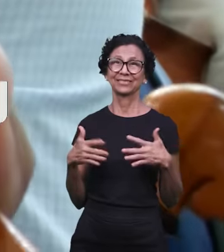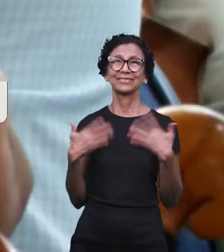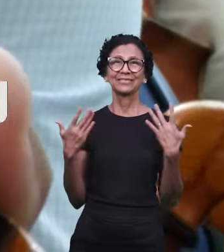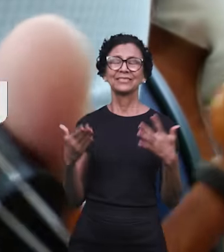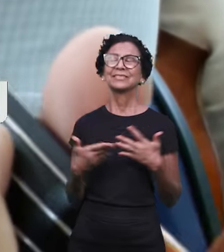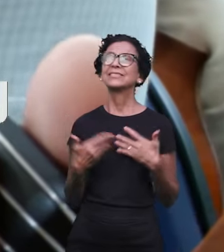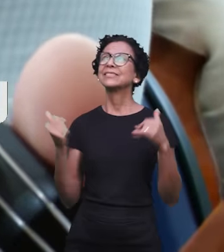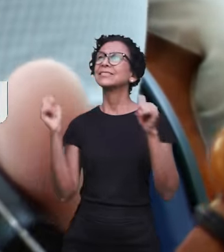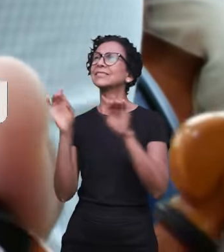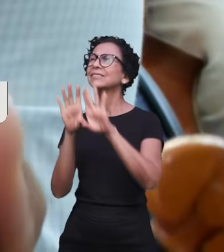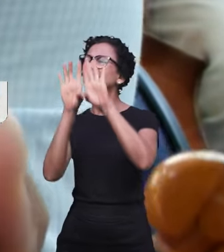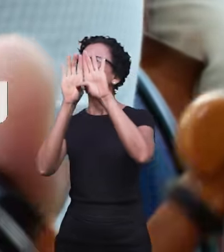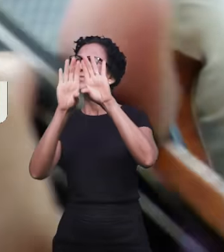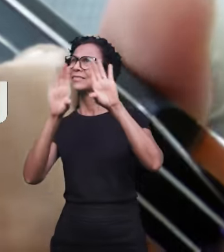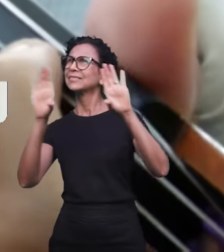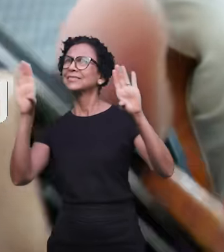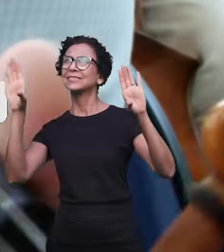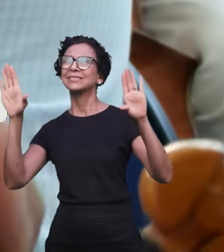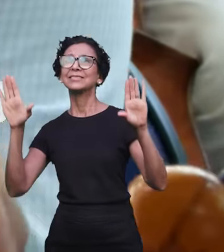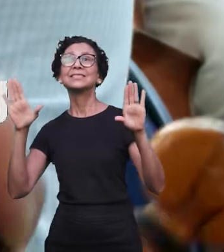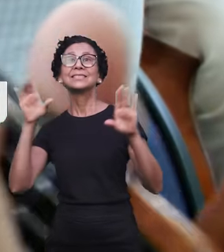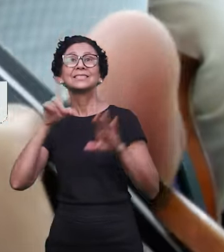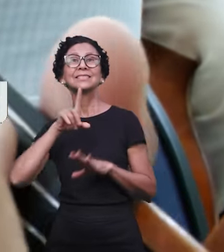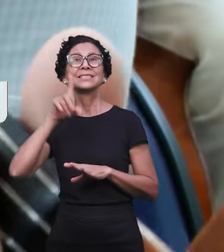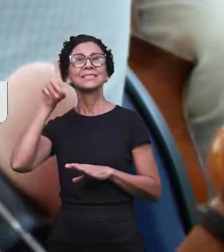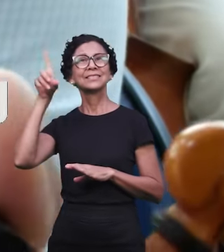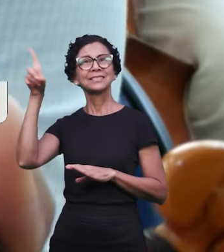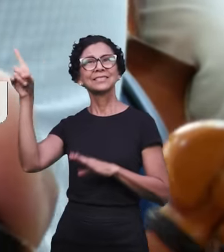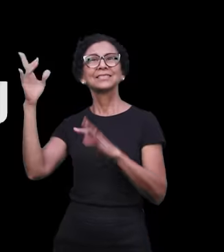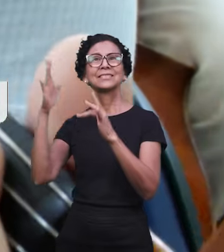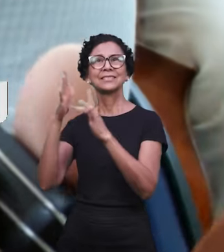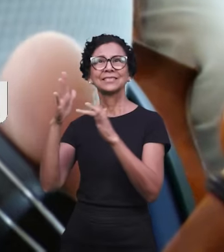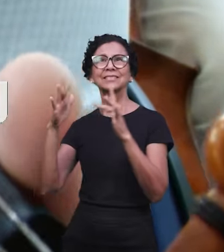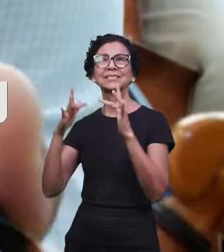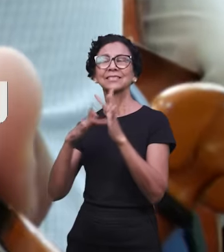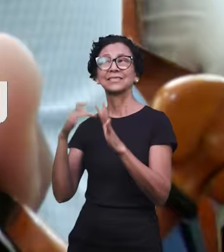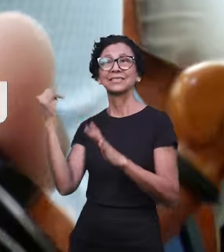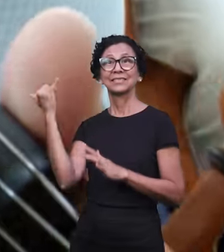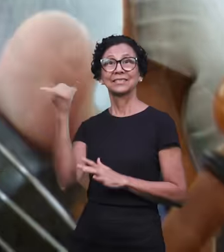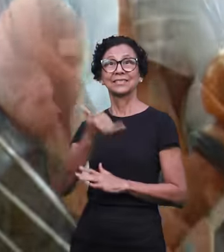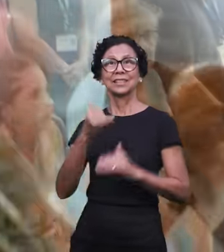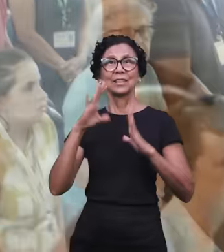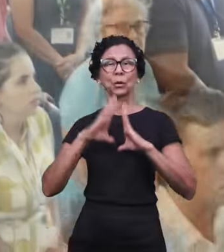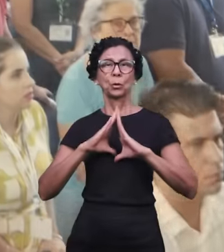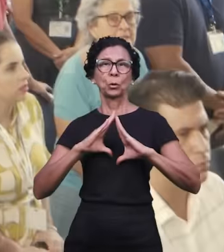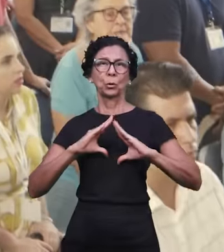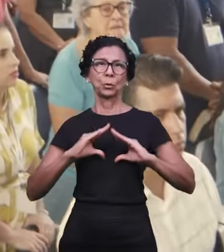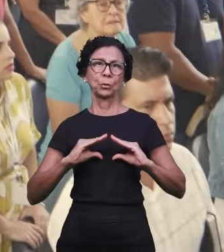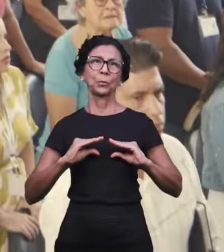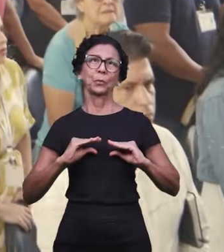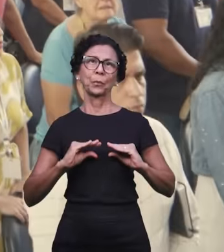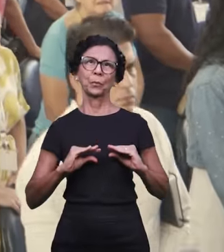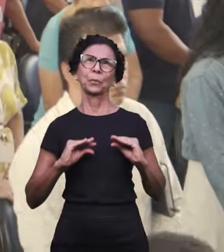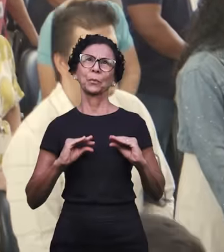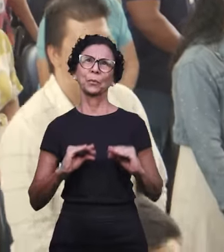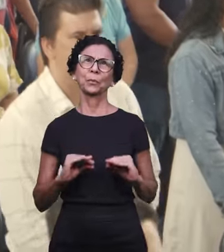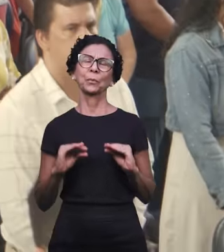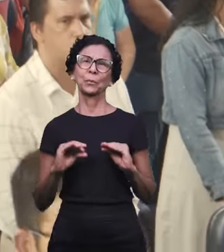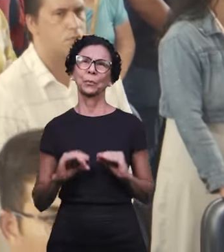Ouvi falar do céu em que Jesus descanso dá. Será que